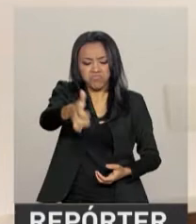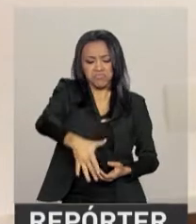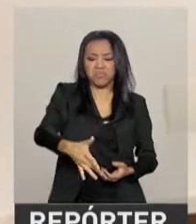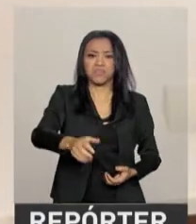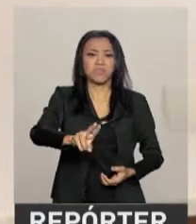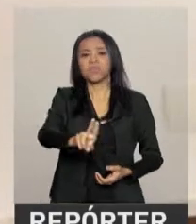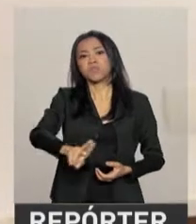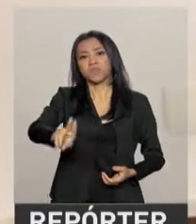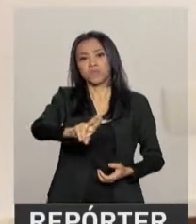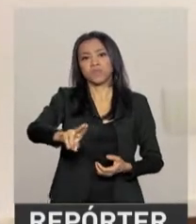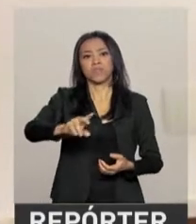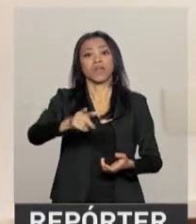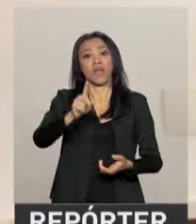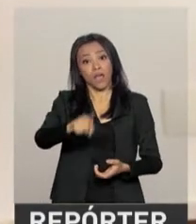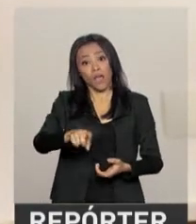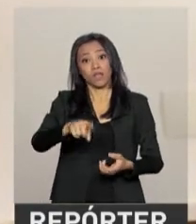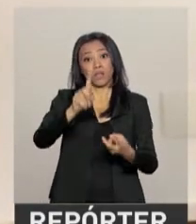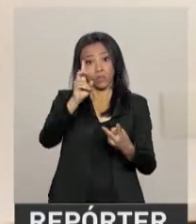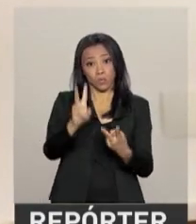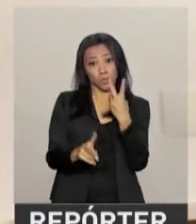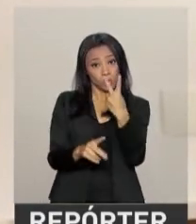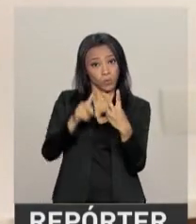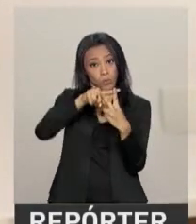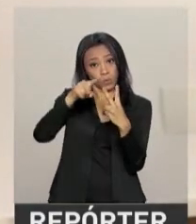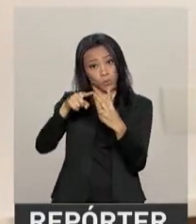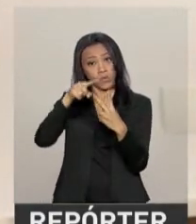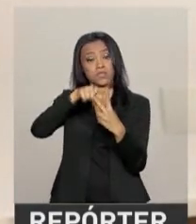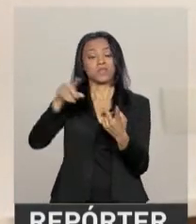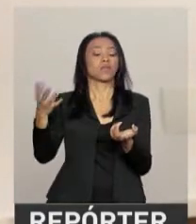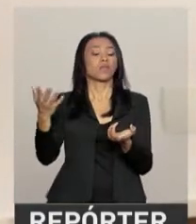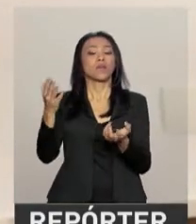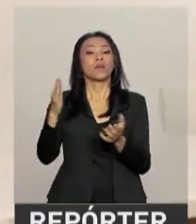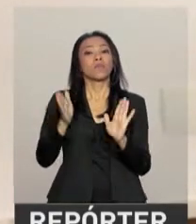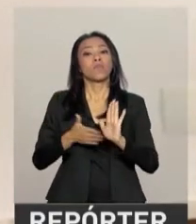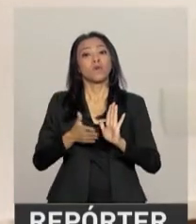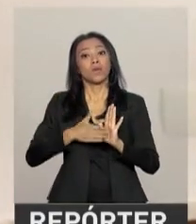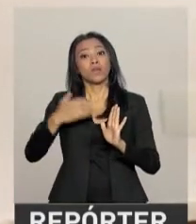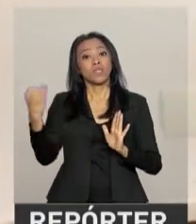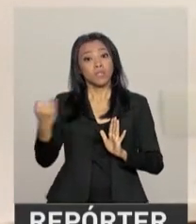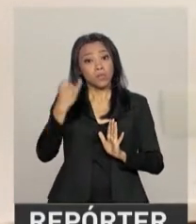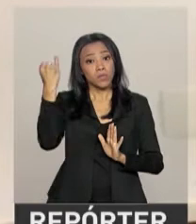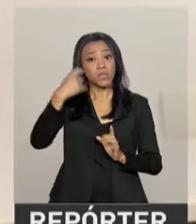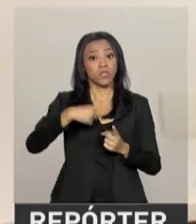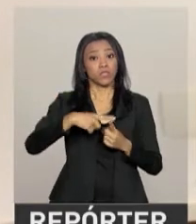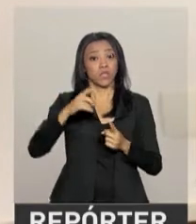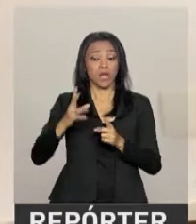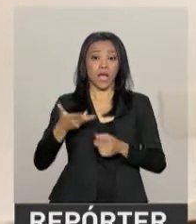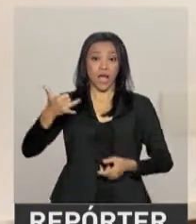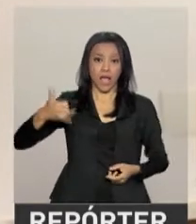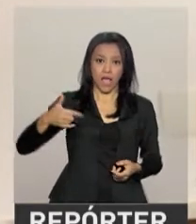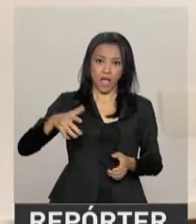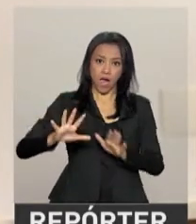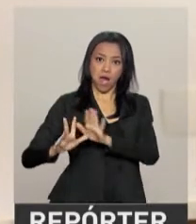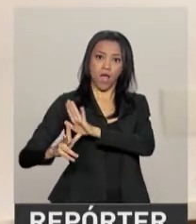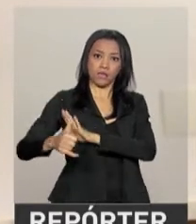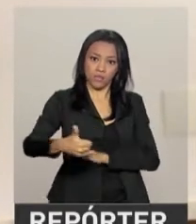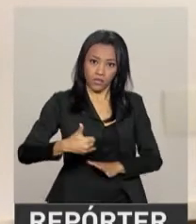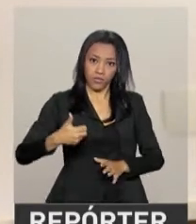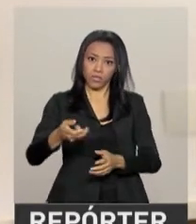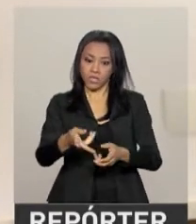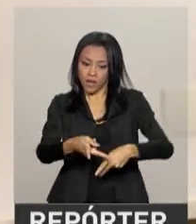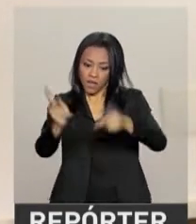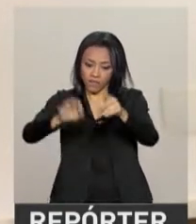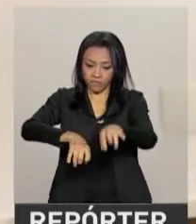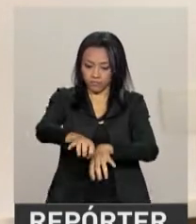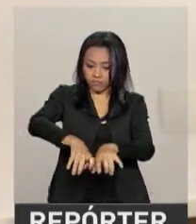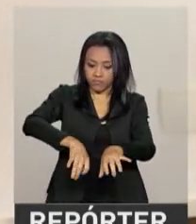até destruídas. São 2 medidas fundamentais para revelar, vamos dizer, no assalto ao caixa eletrônico, que o assaltante nada